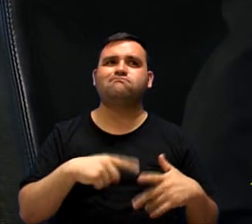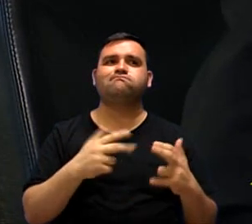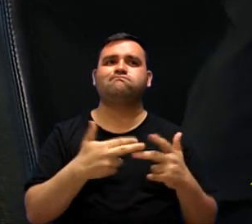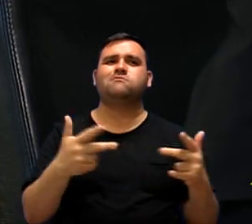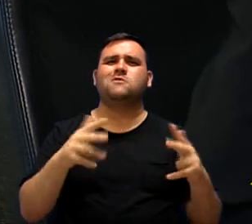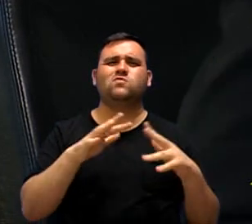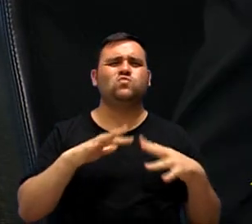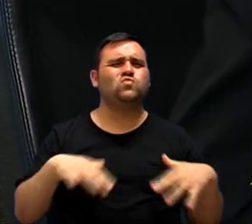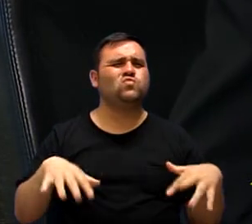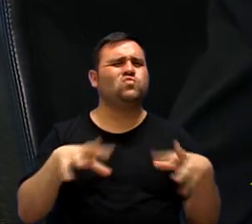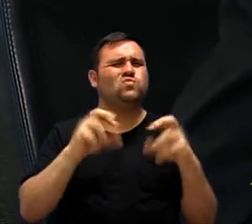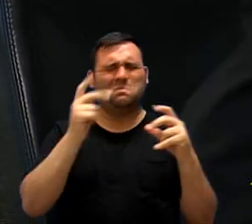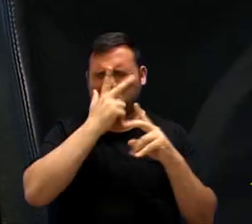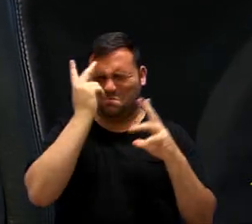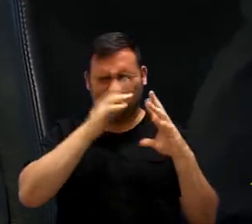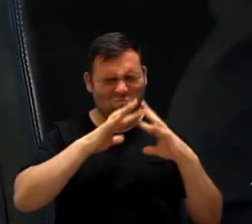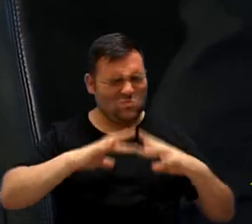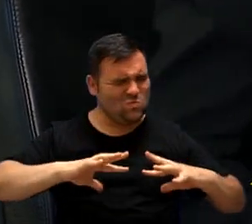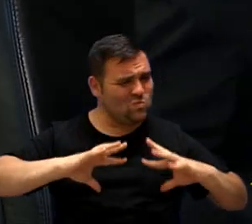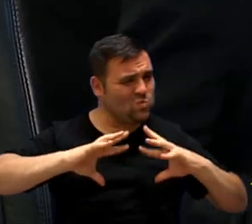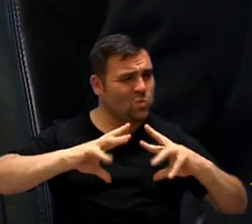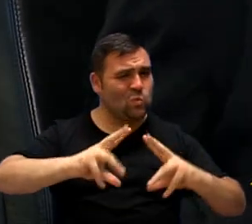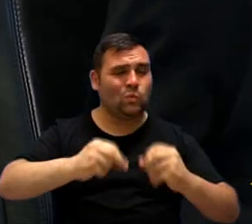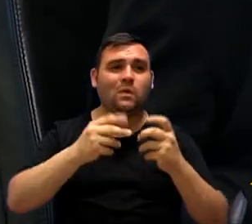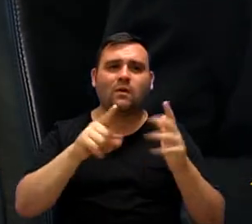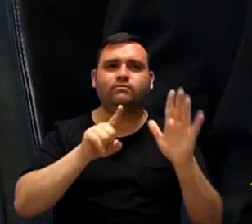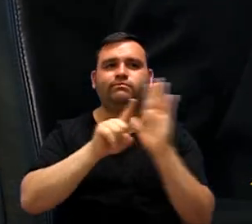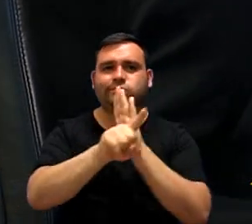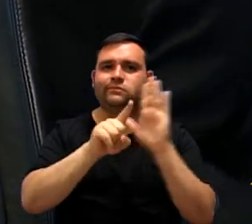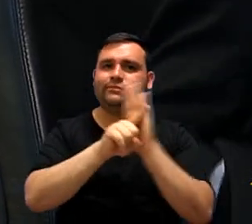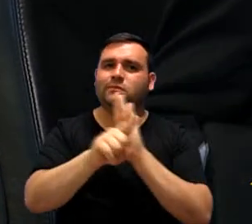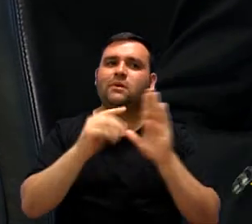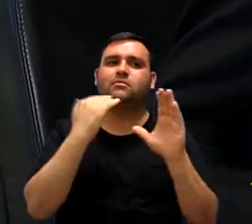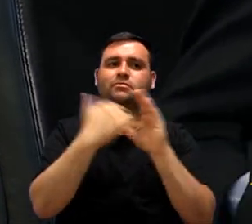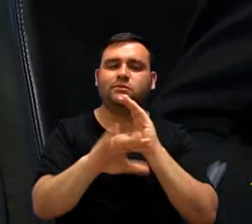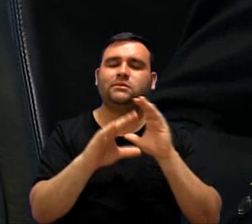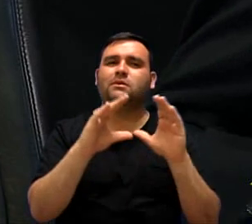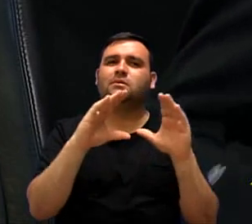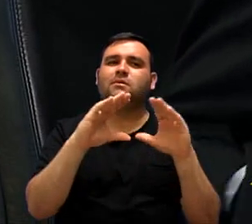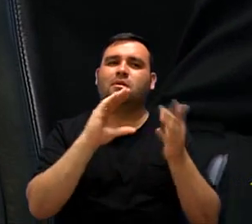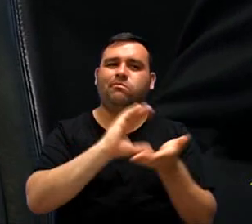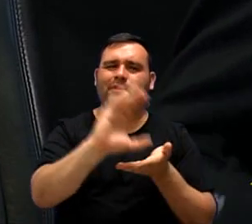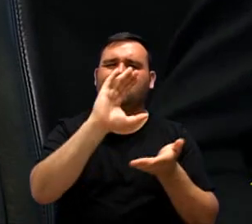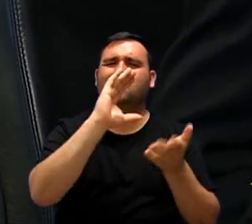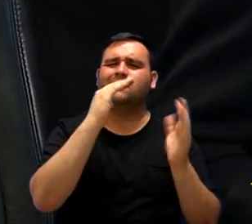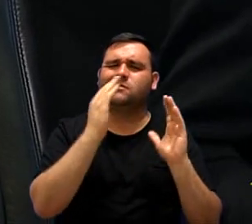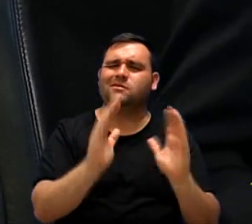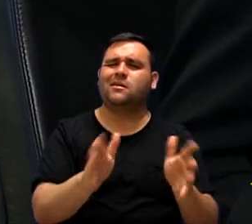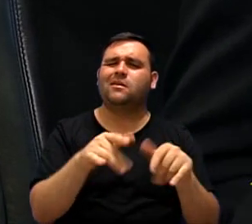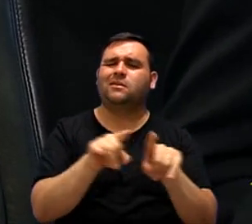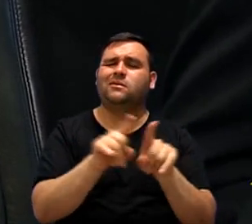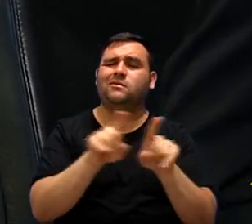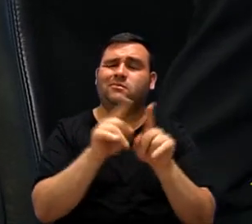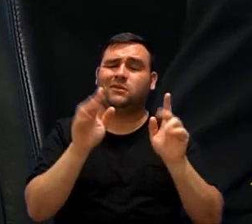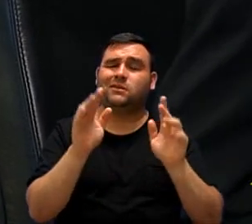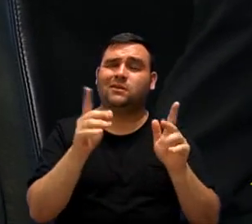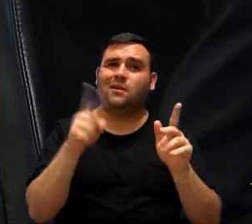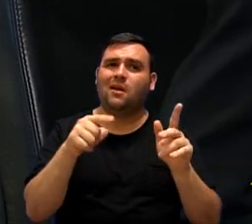que todo mundo, anos e anos vem questionando, já mandamos emenda, já todo mundo mandou, é